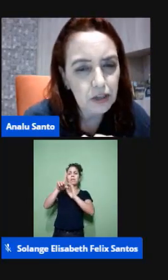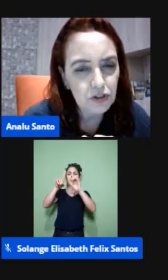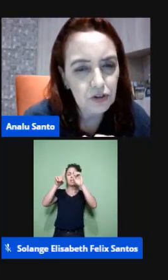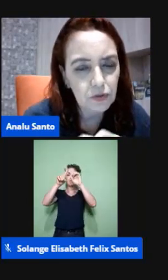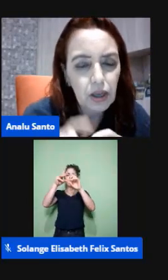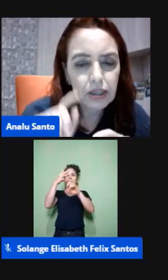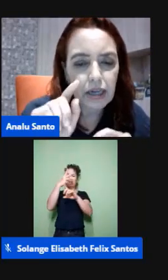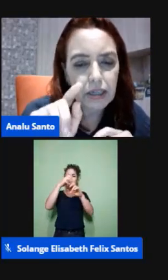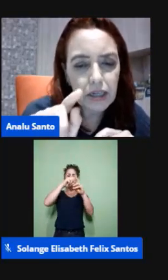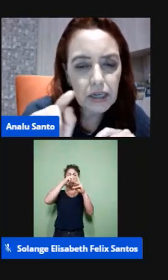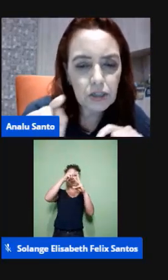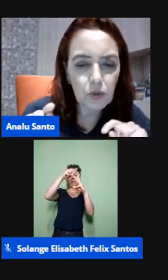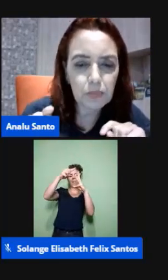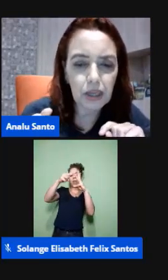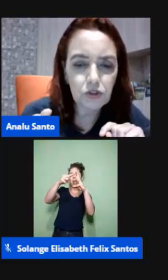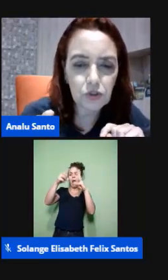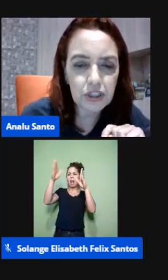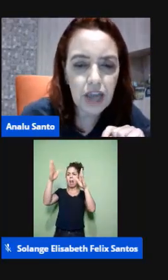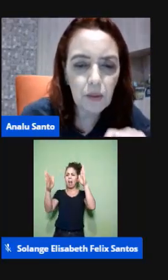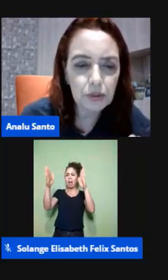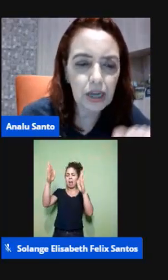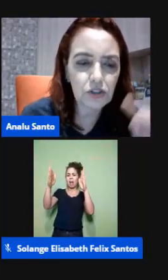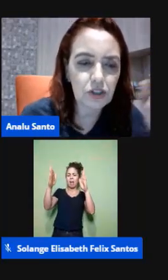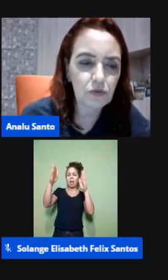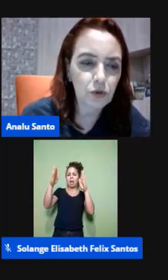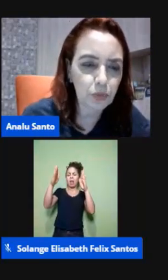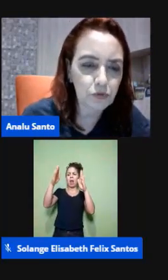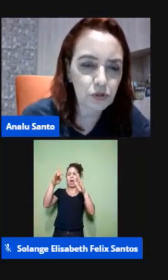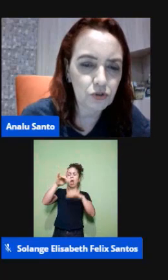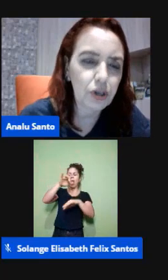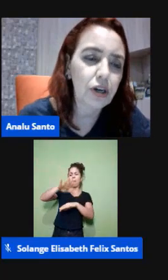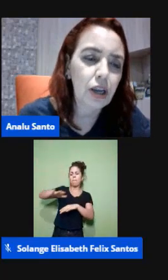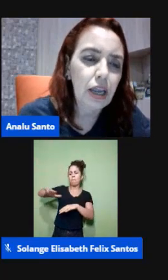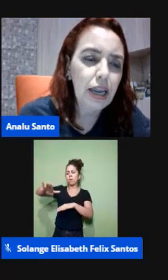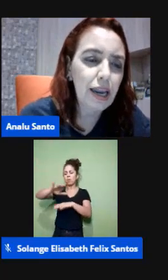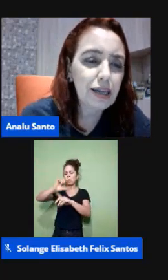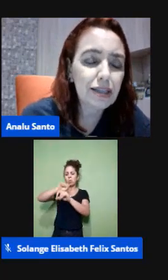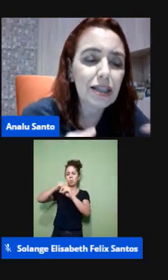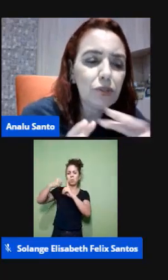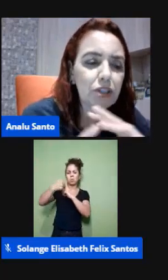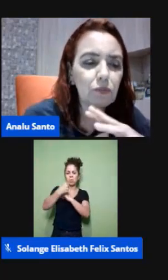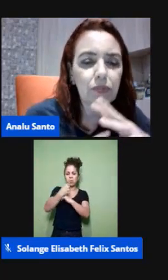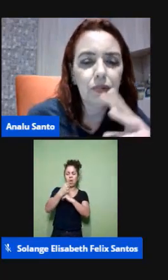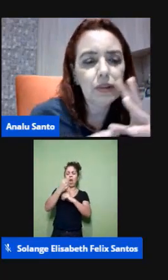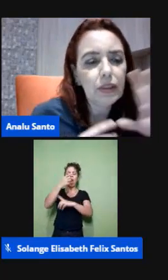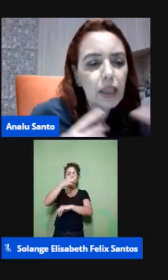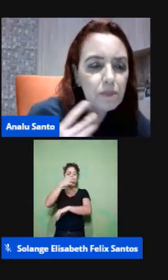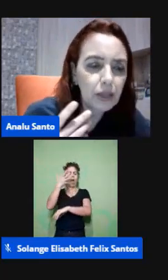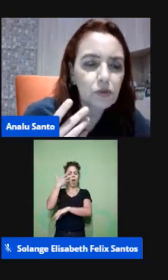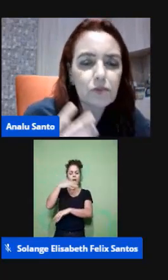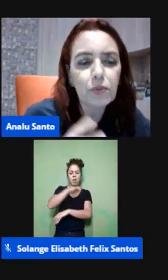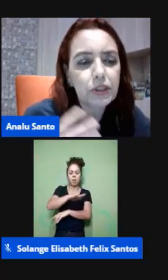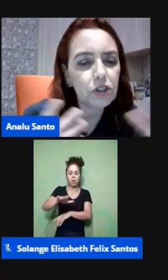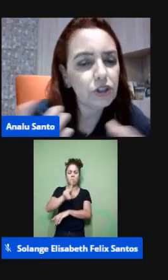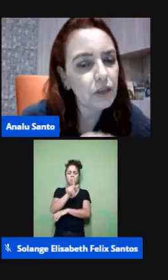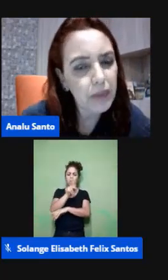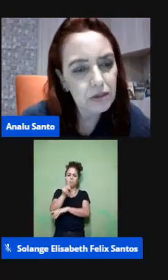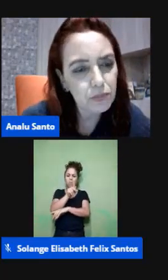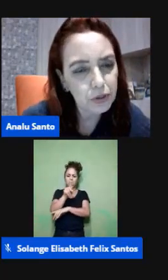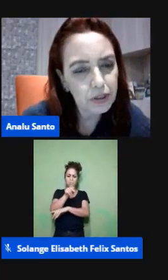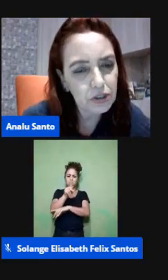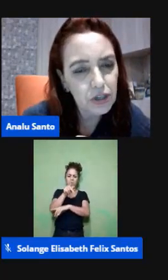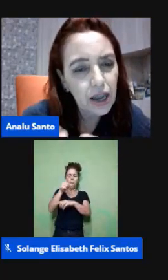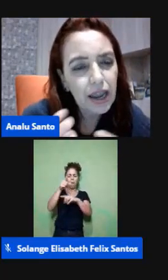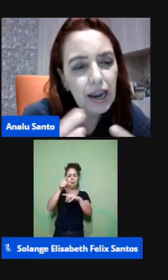processo educativo, que a criança, o ambiente social educativo e o professor, eles não são nem menos importantes, nem